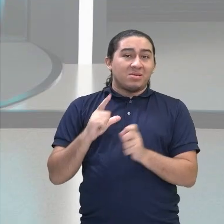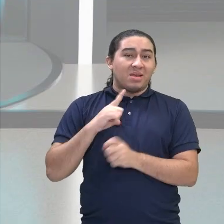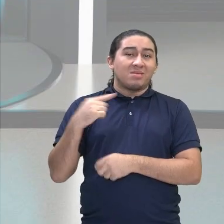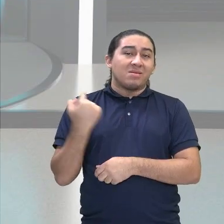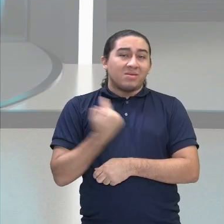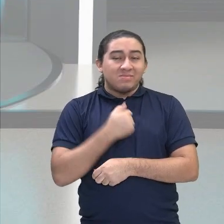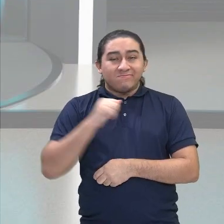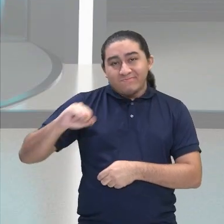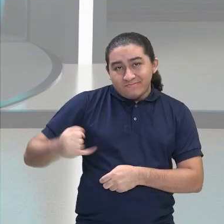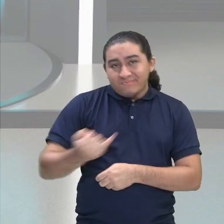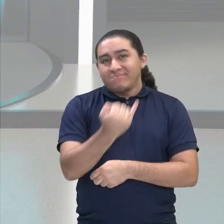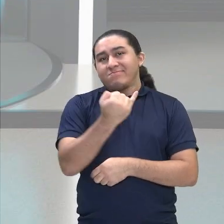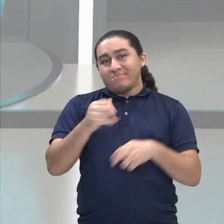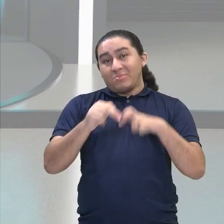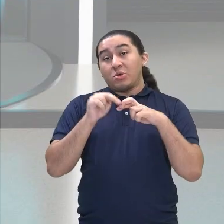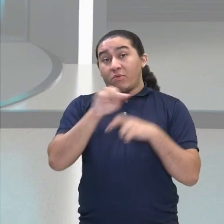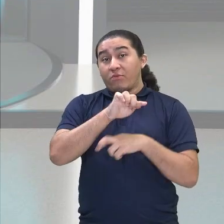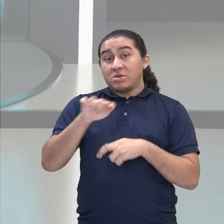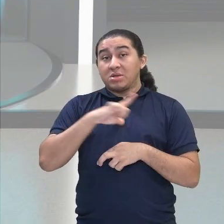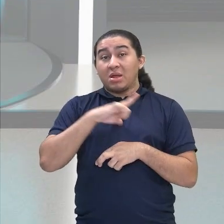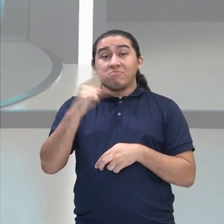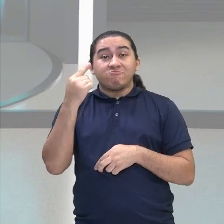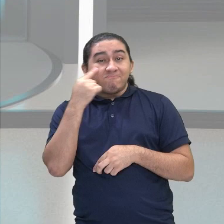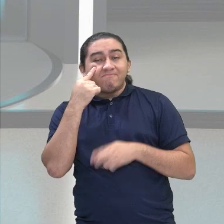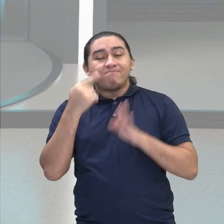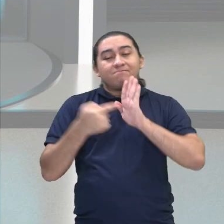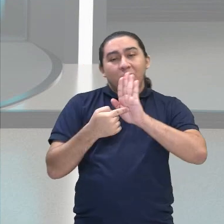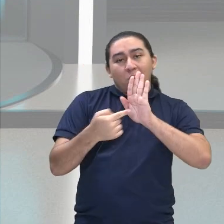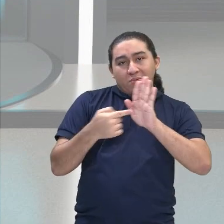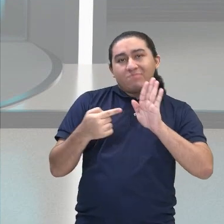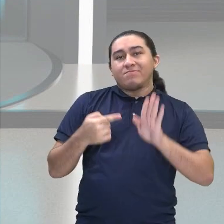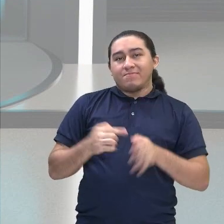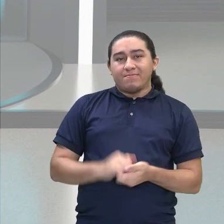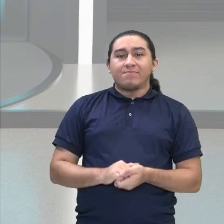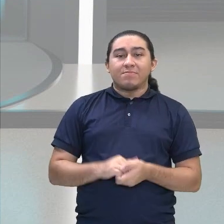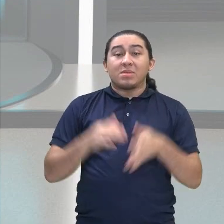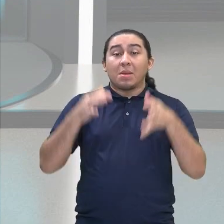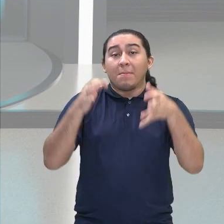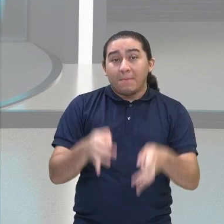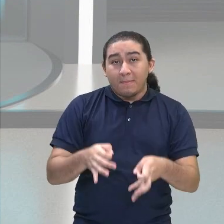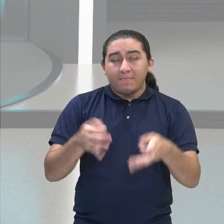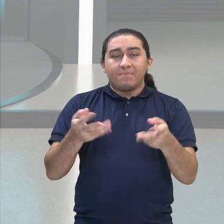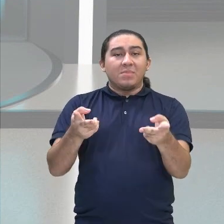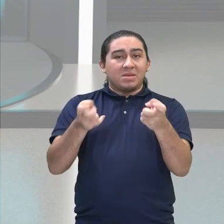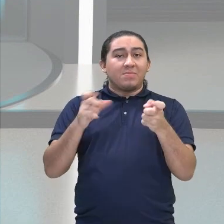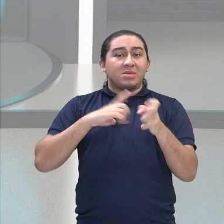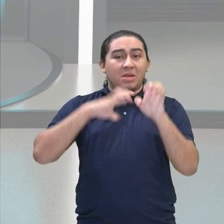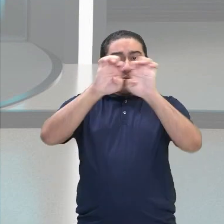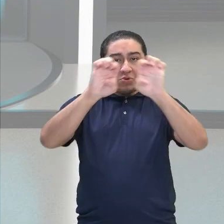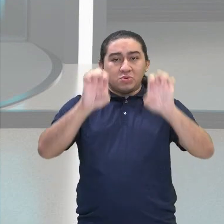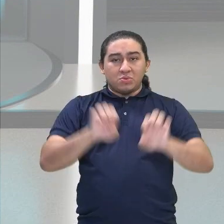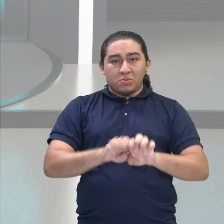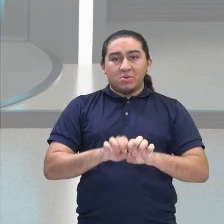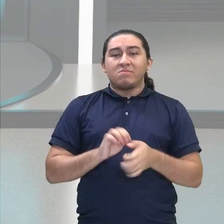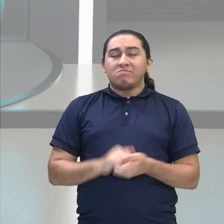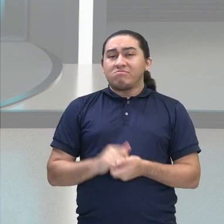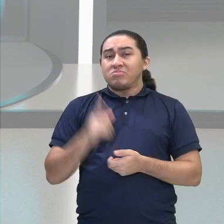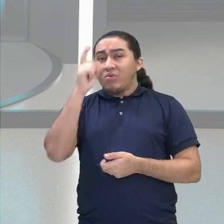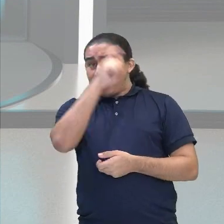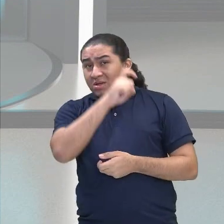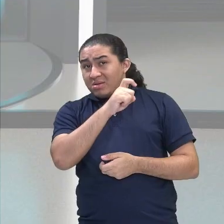servir e você vai poder apresentar. Percebe que tem uma estrutura? Nem é tão difícil